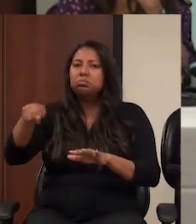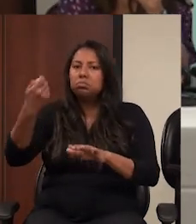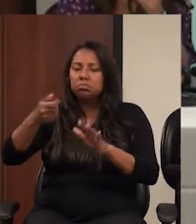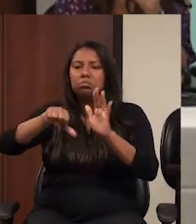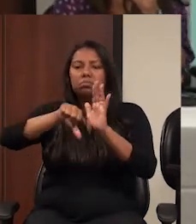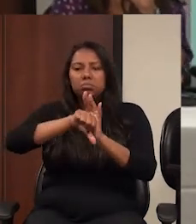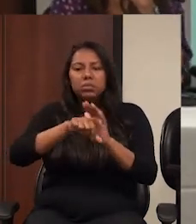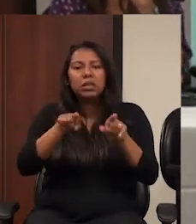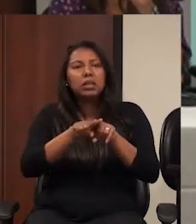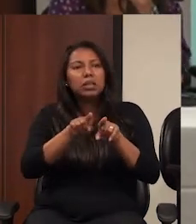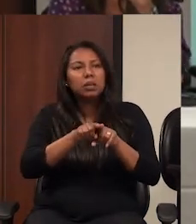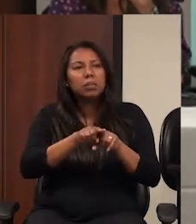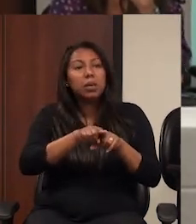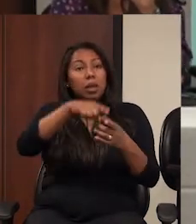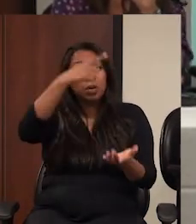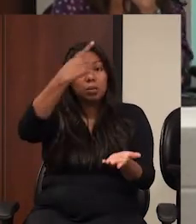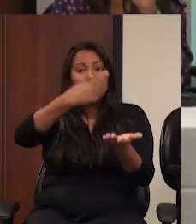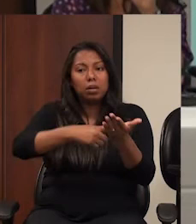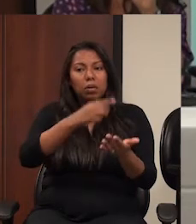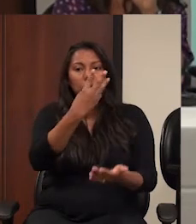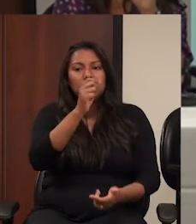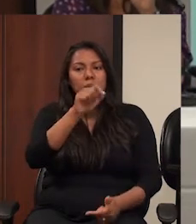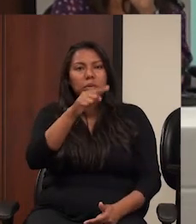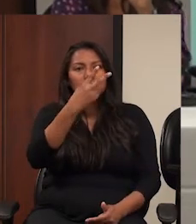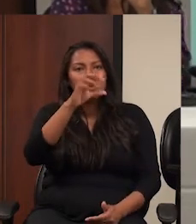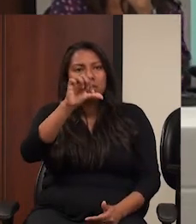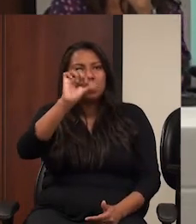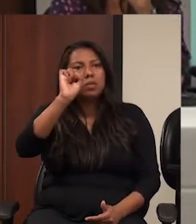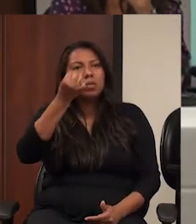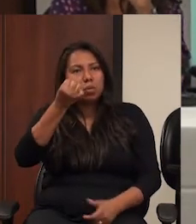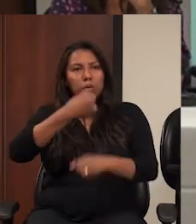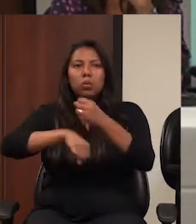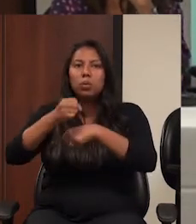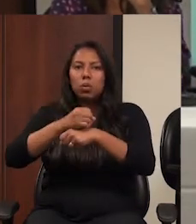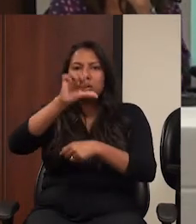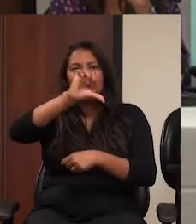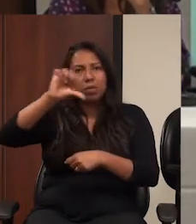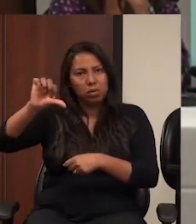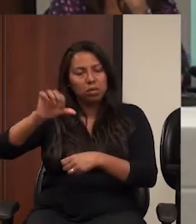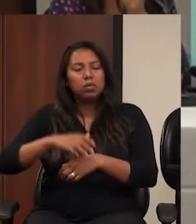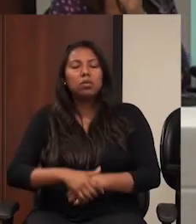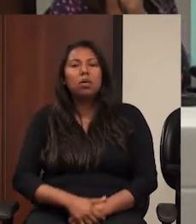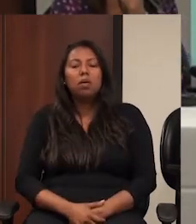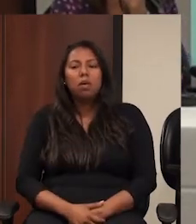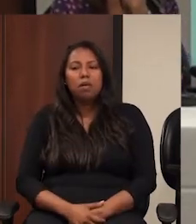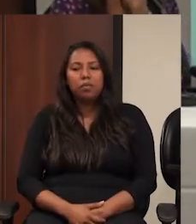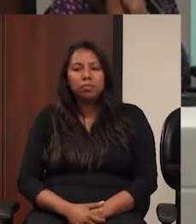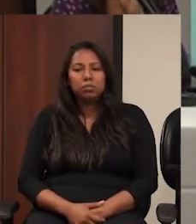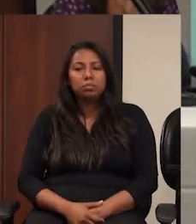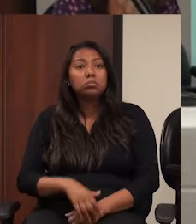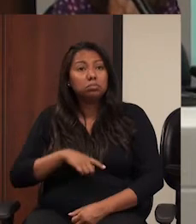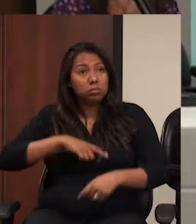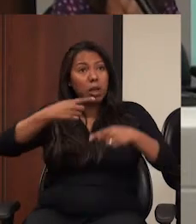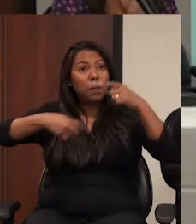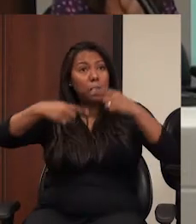E o decreto 3.298 de 99, regulamentando a lei anterior, instituiu a política nacional para a integração da